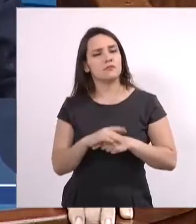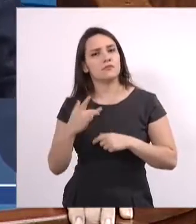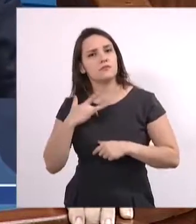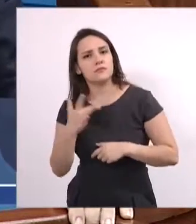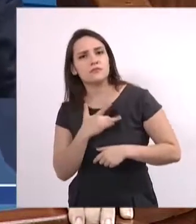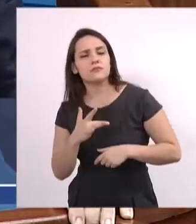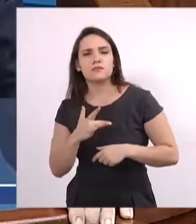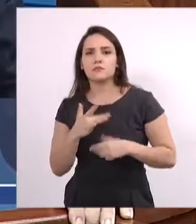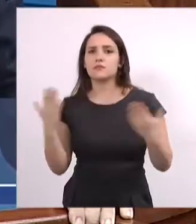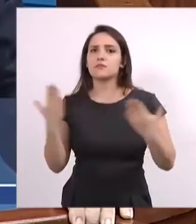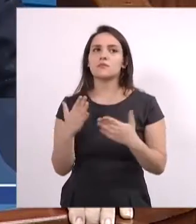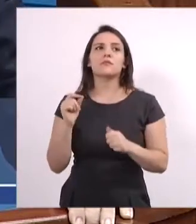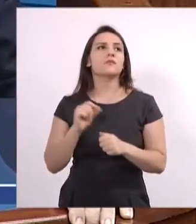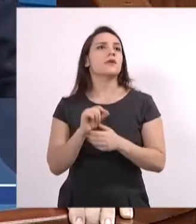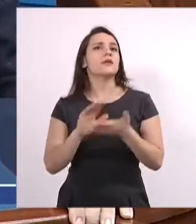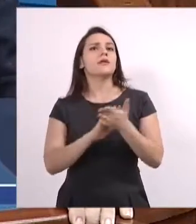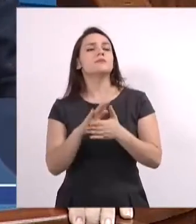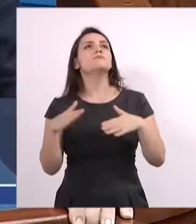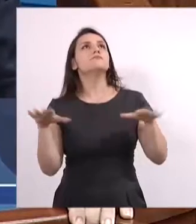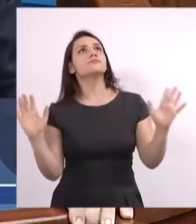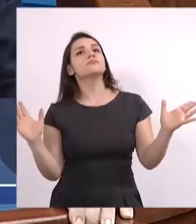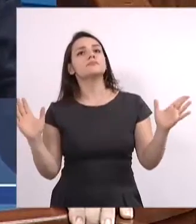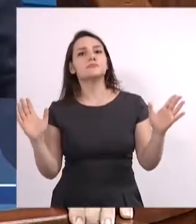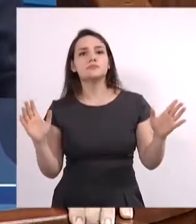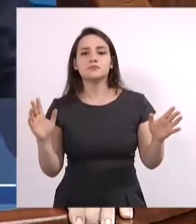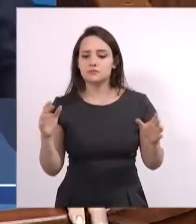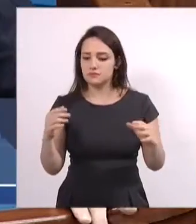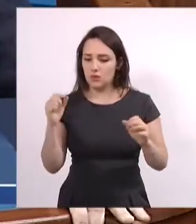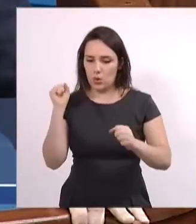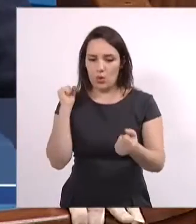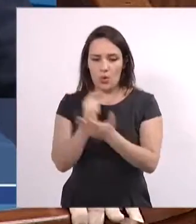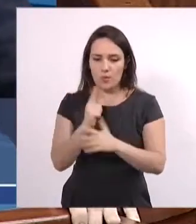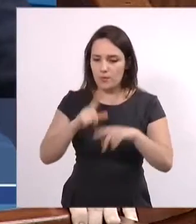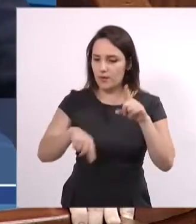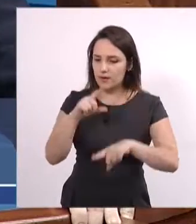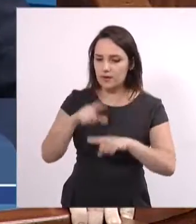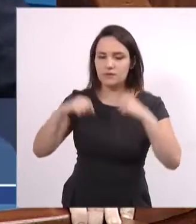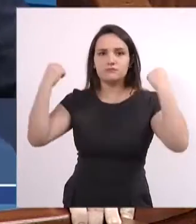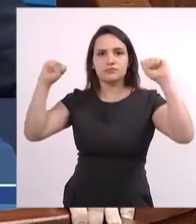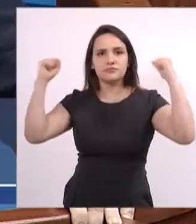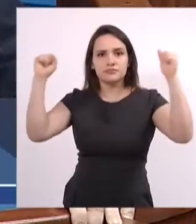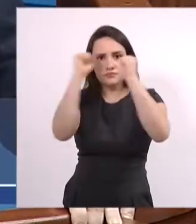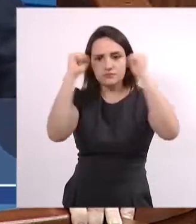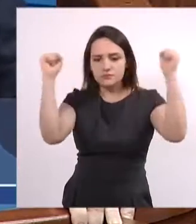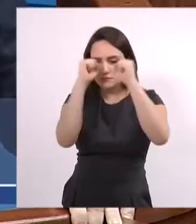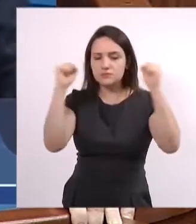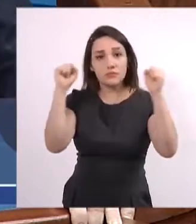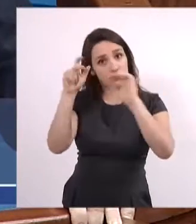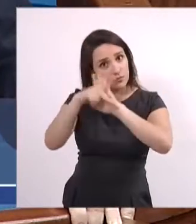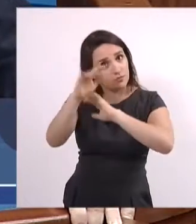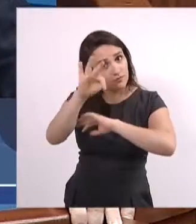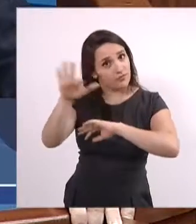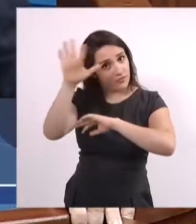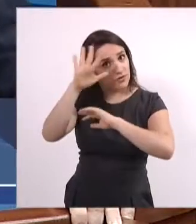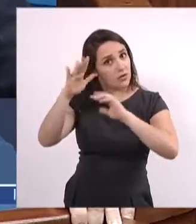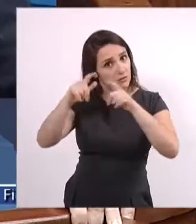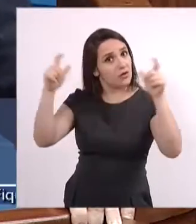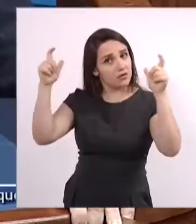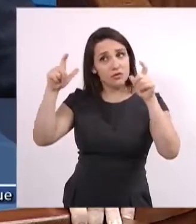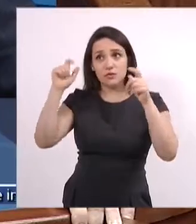estão ociosas, que foram compradas com recursos federais, a sua grande